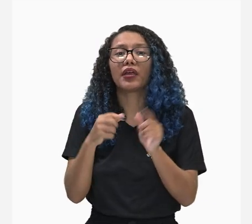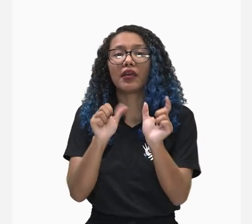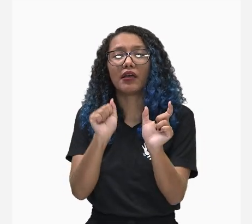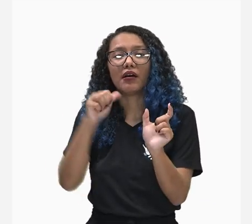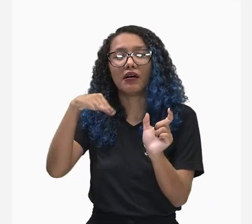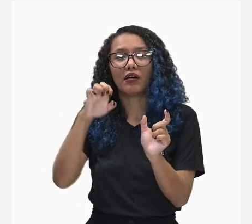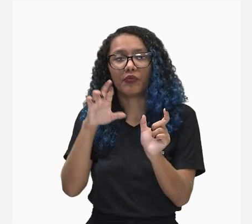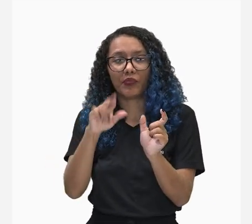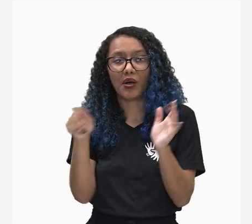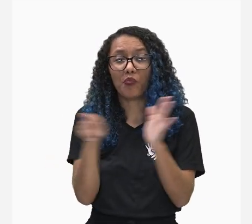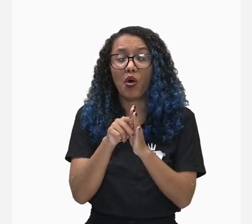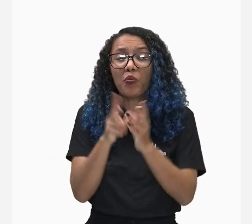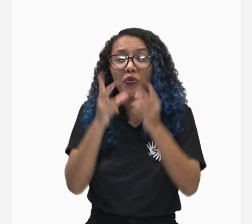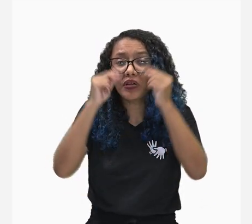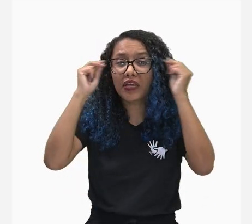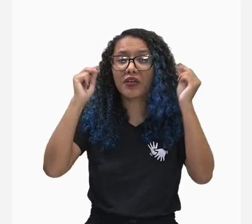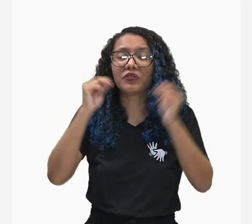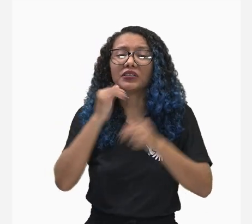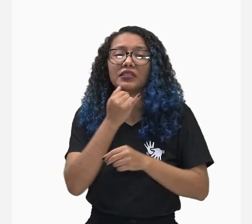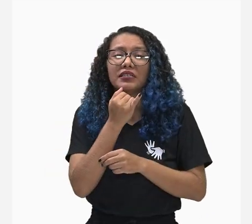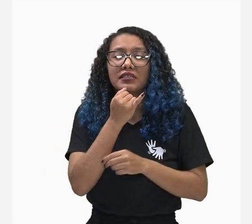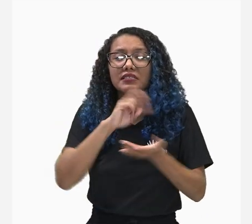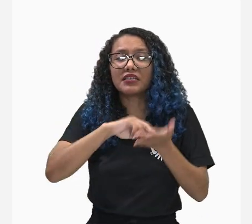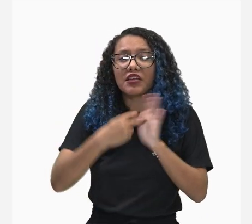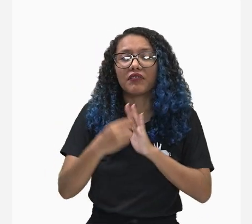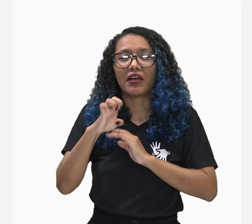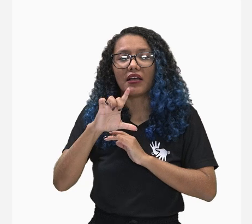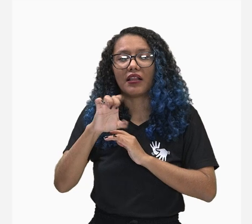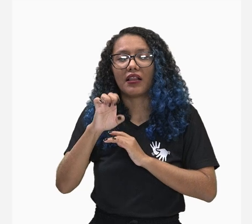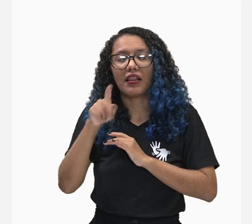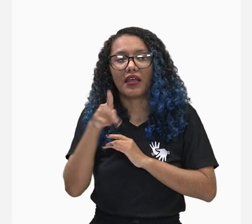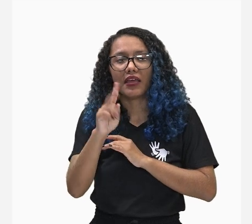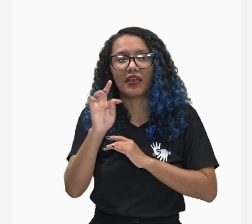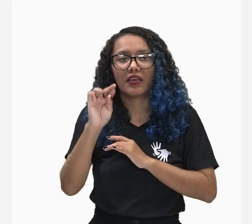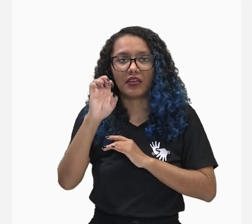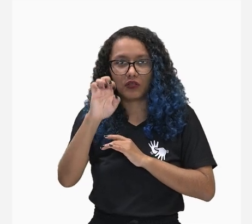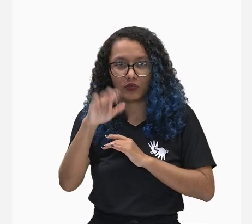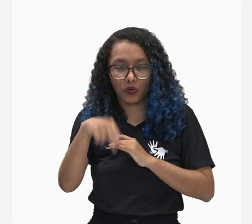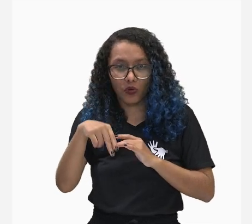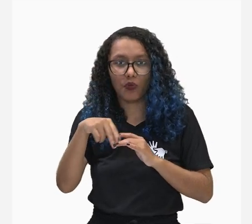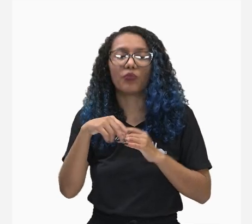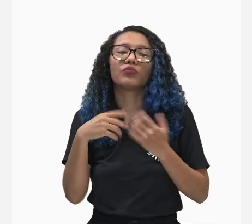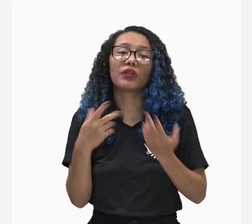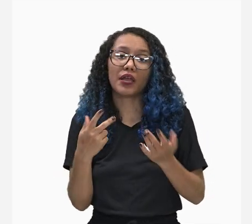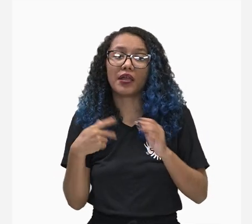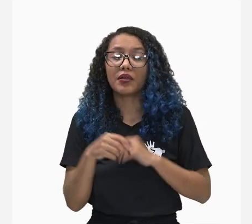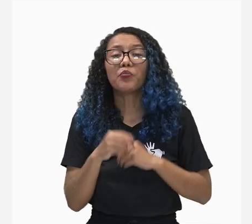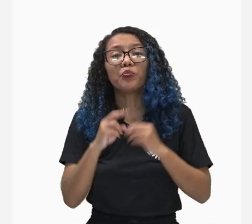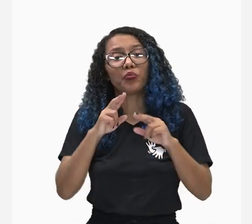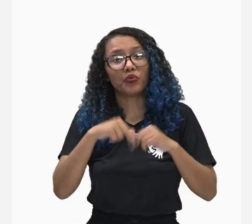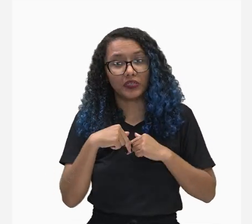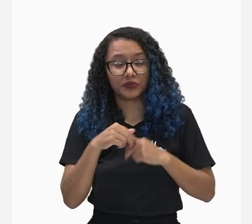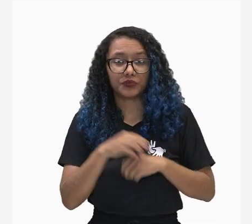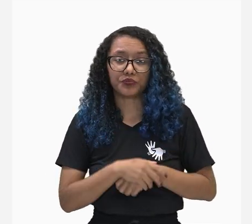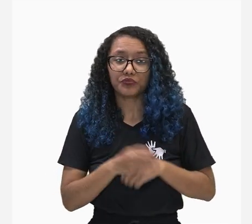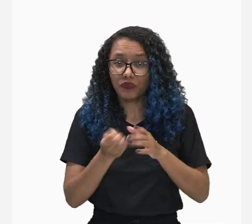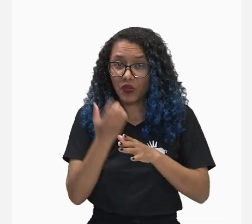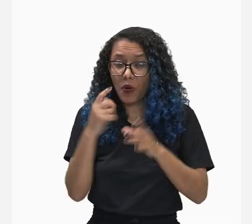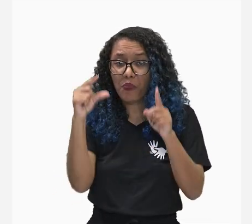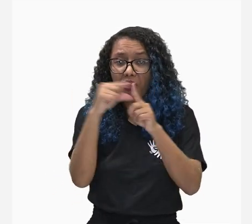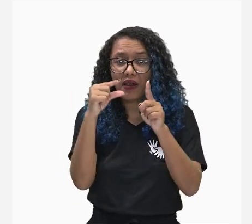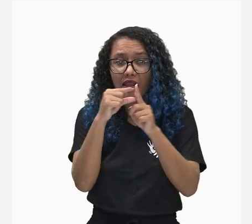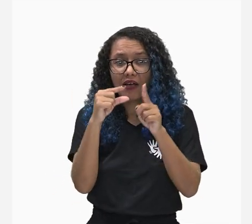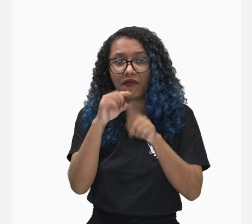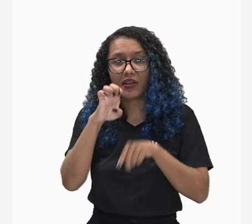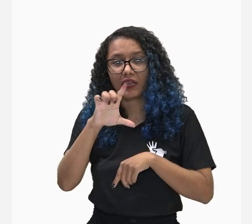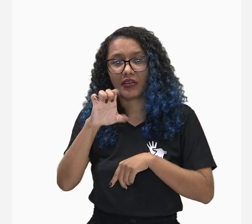daí vem o radical dessa palavra eletricidade, como nós a conhecemos hoje, certo? Então, não esqueça